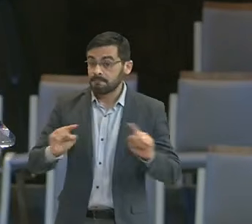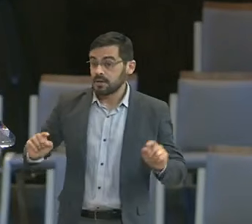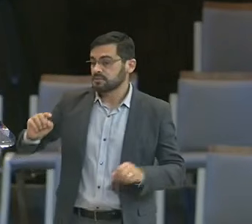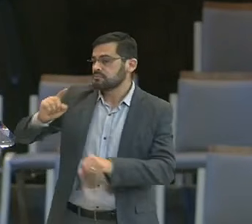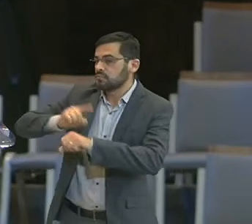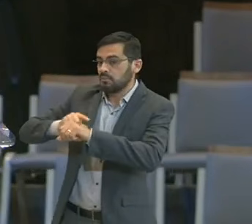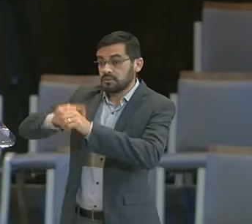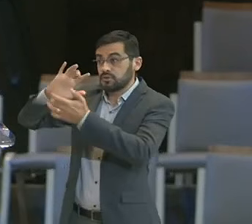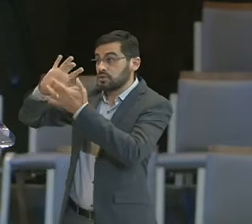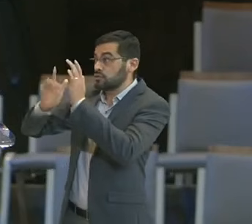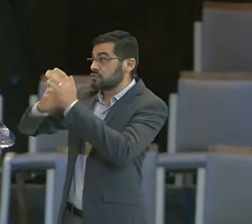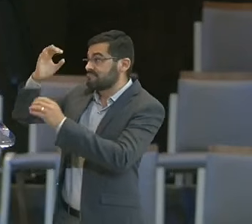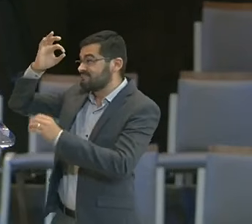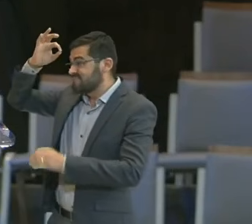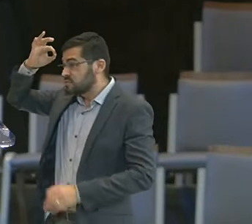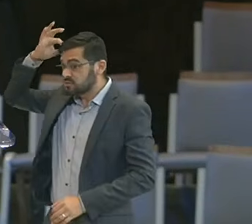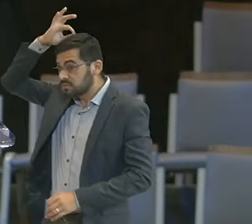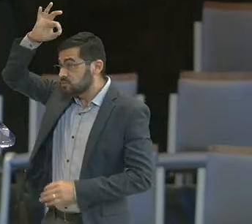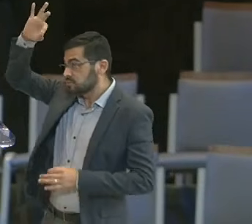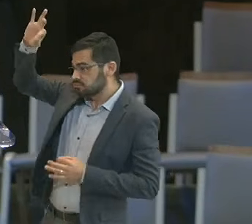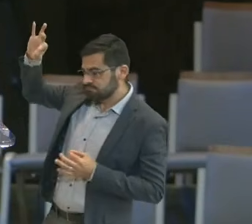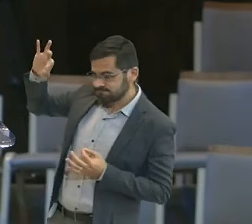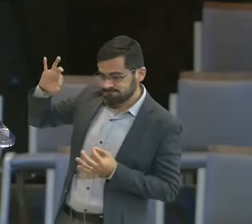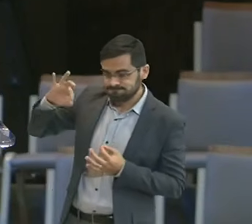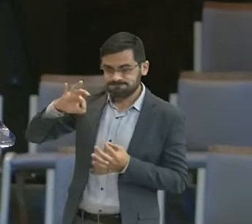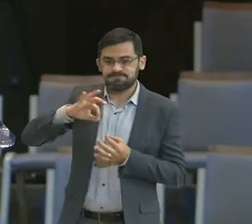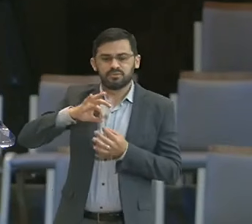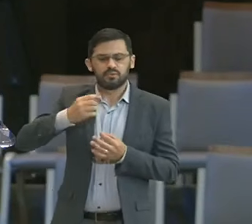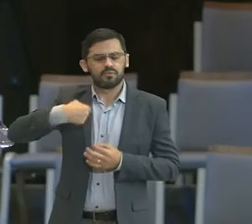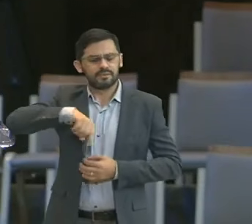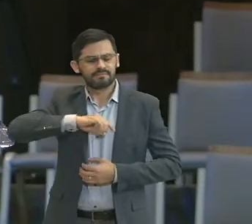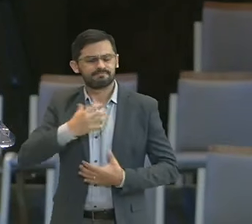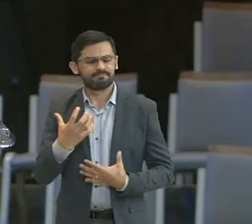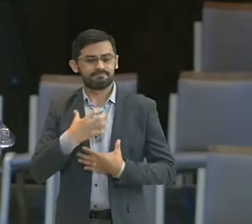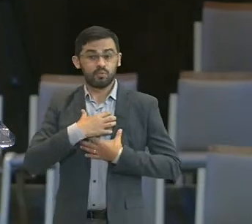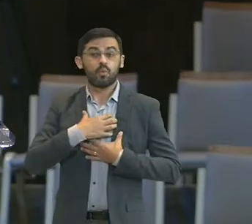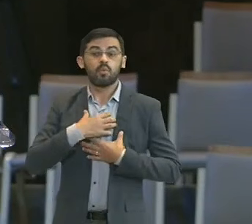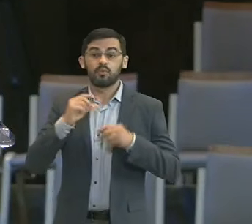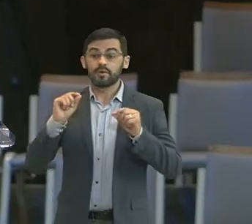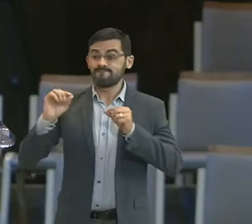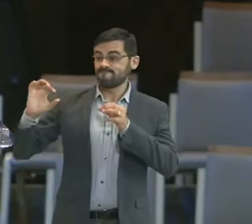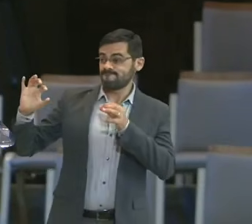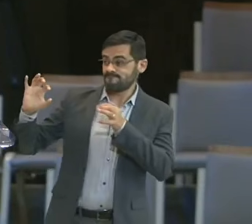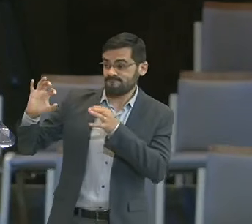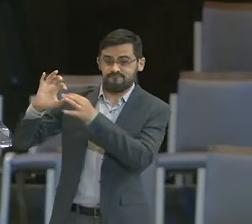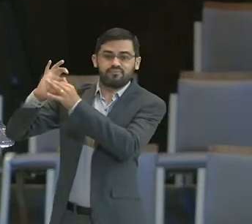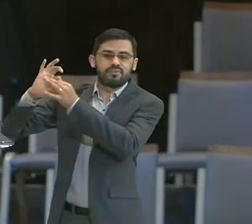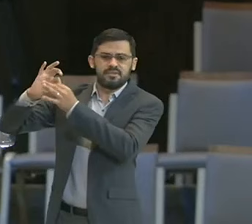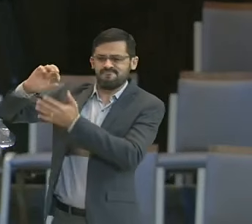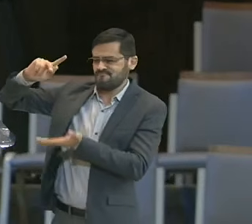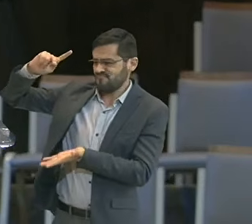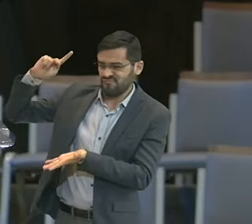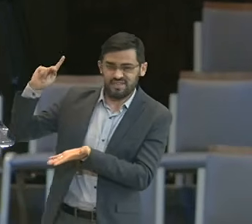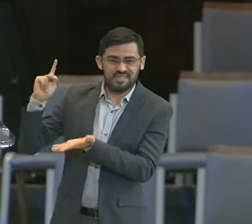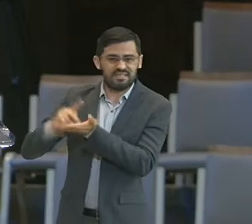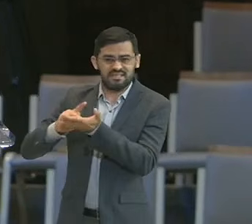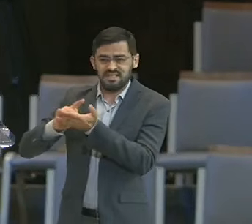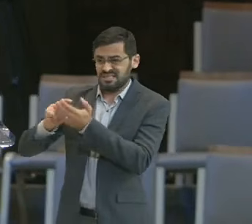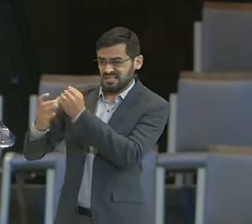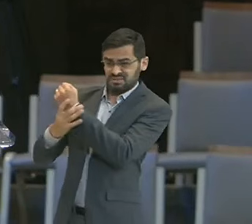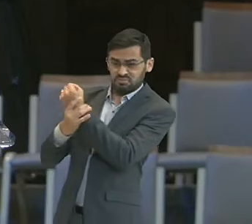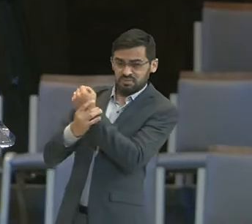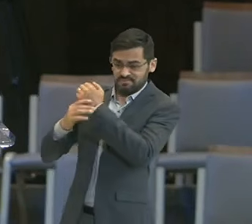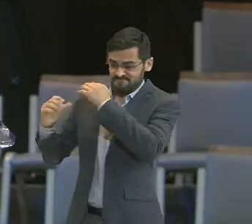Espírito Santo sobre a nossa vida, nós vamos nos sentir conectados, verdadeiramente